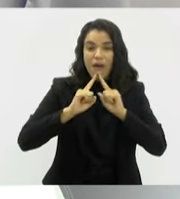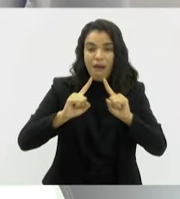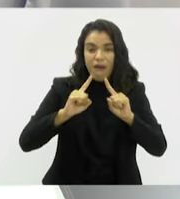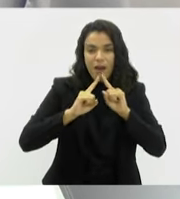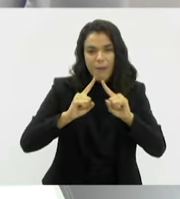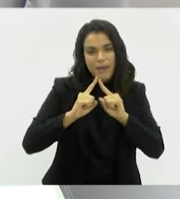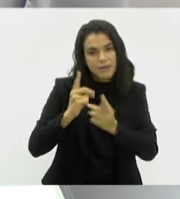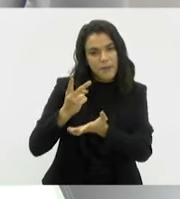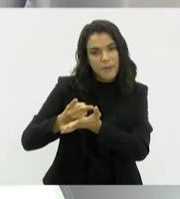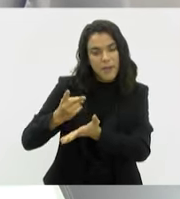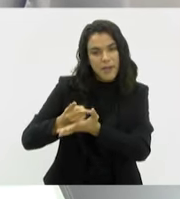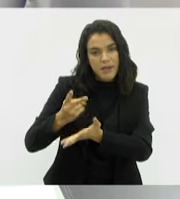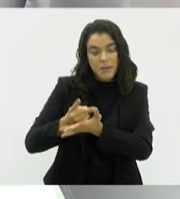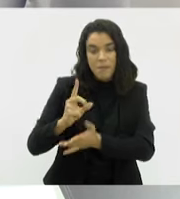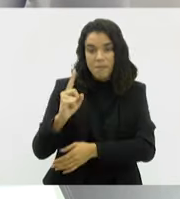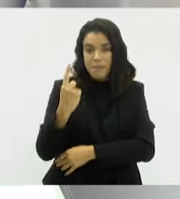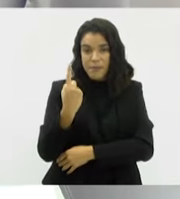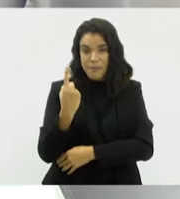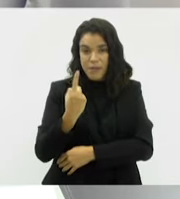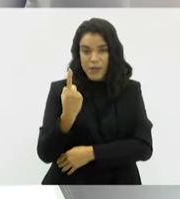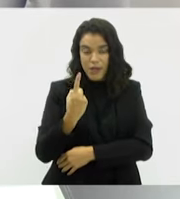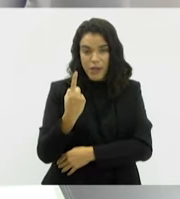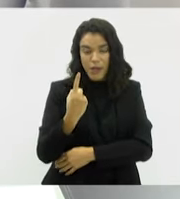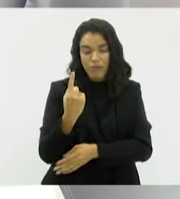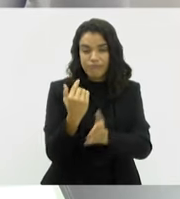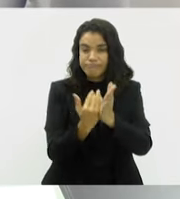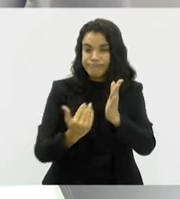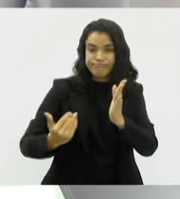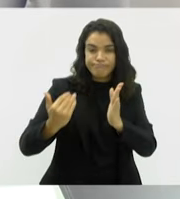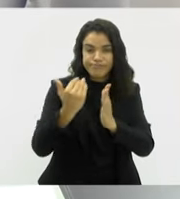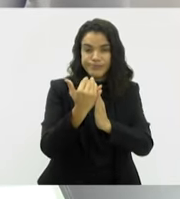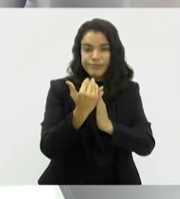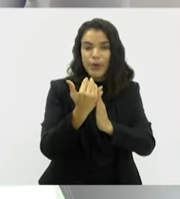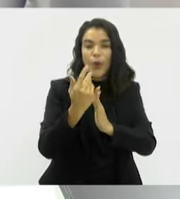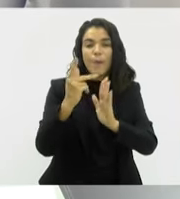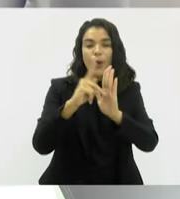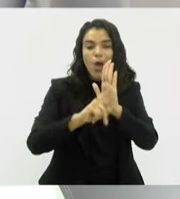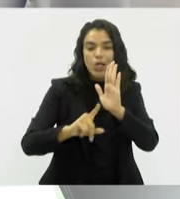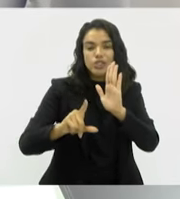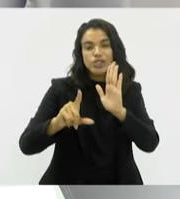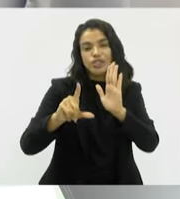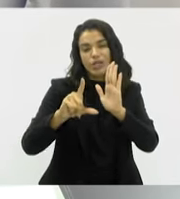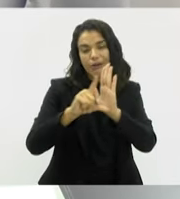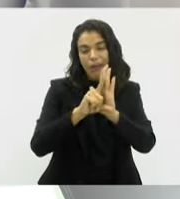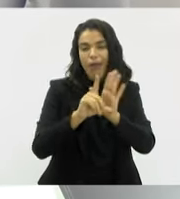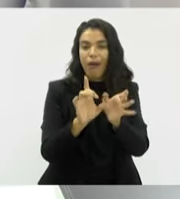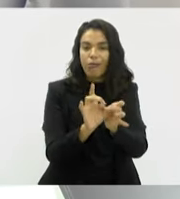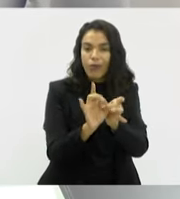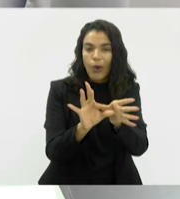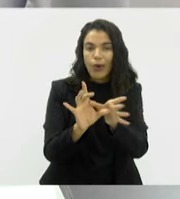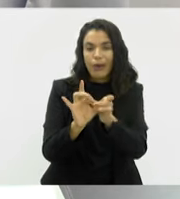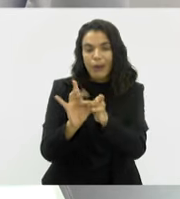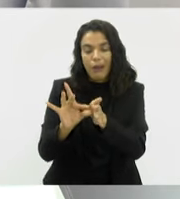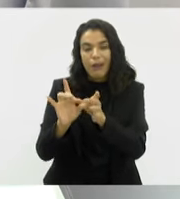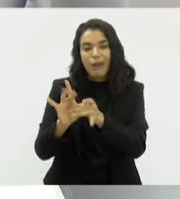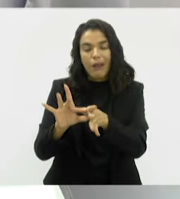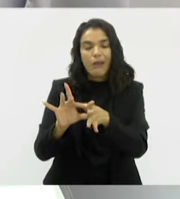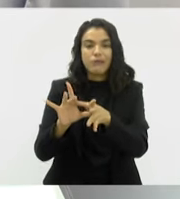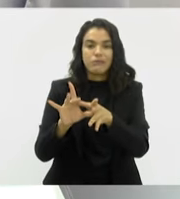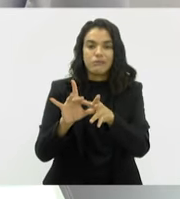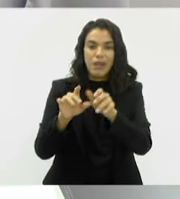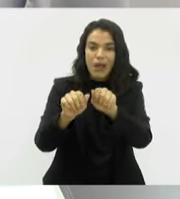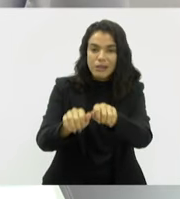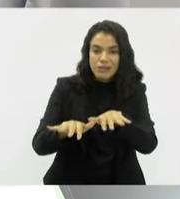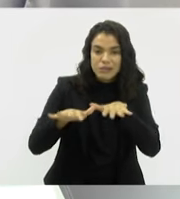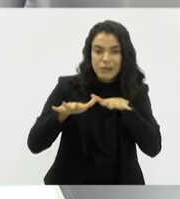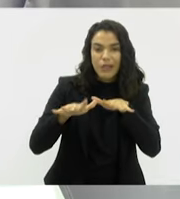recorrente. Em primeiro lugar, o excesso de projetos autorizativos. Tem assembleias legislativas como a